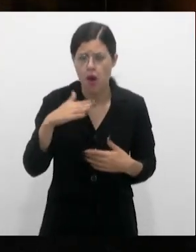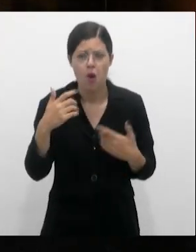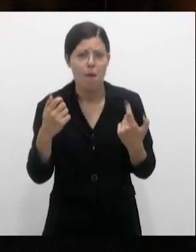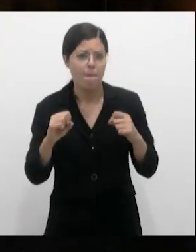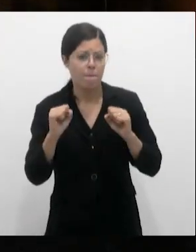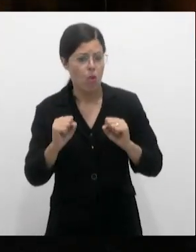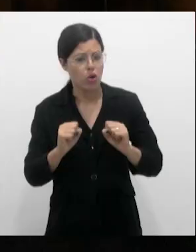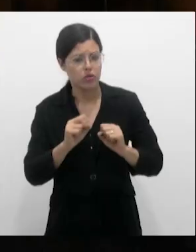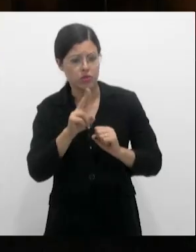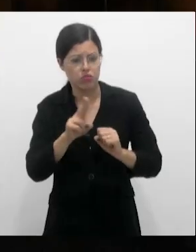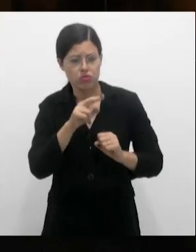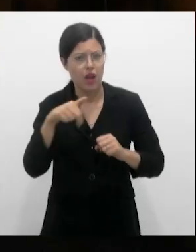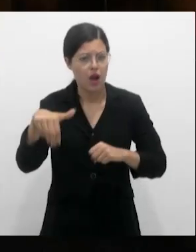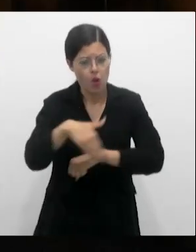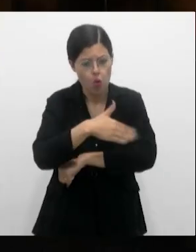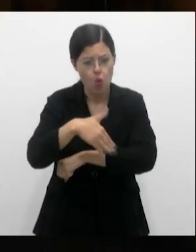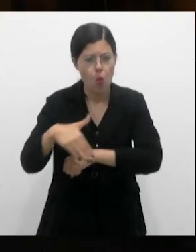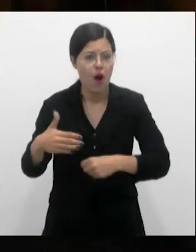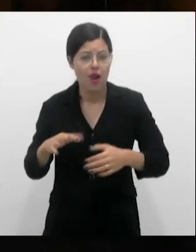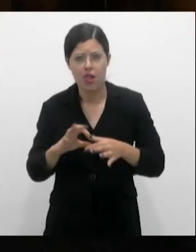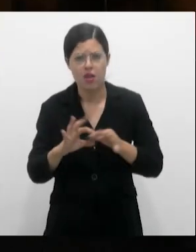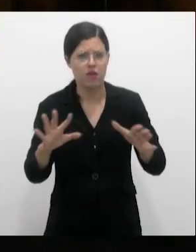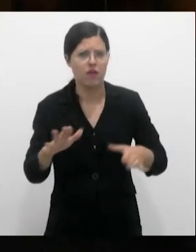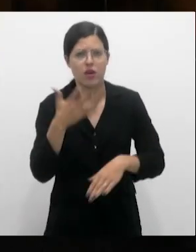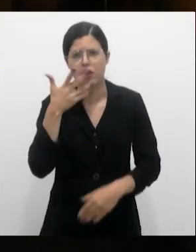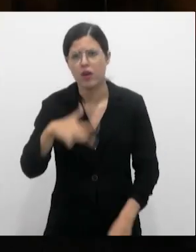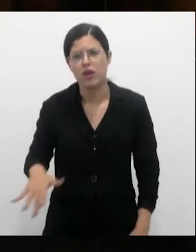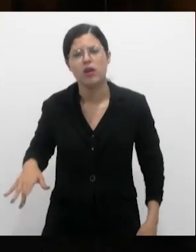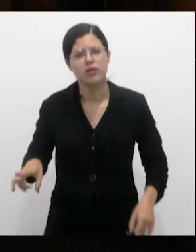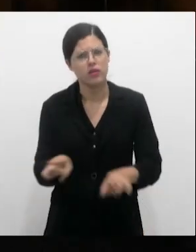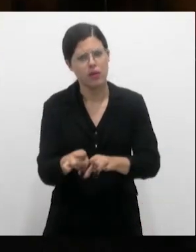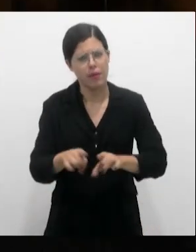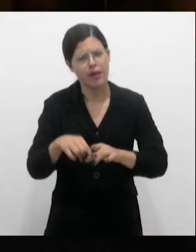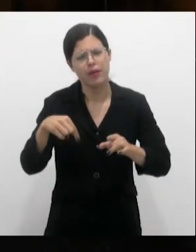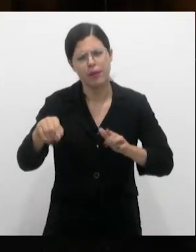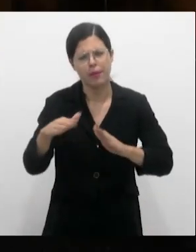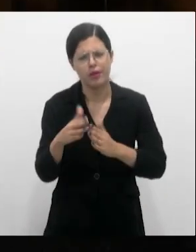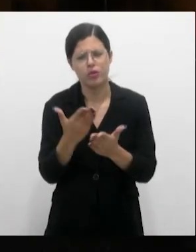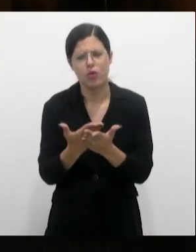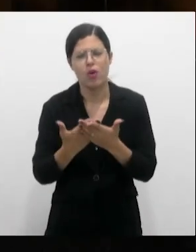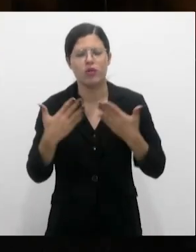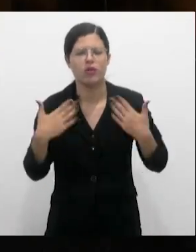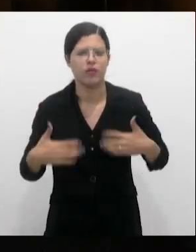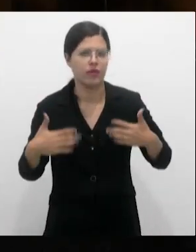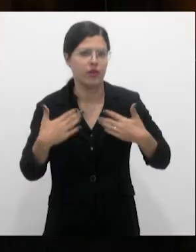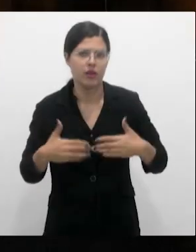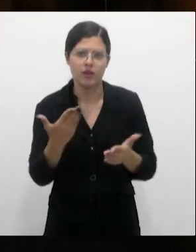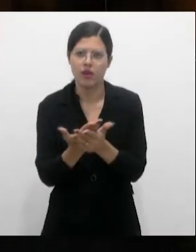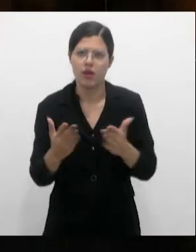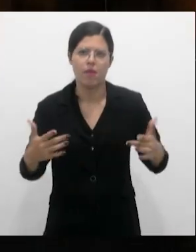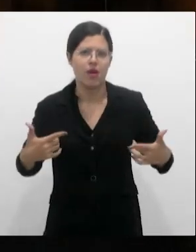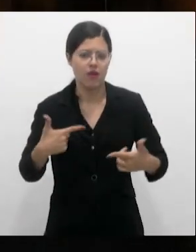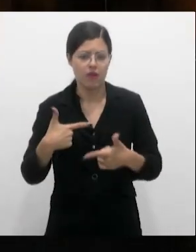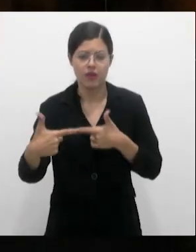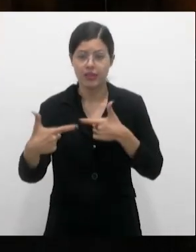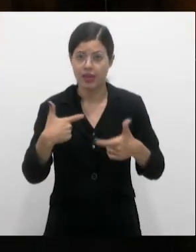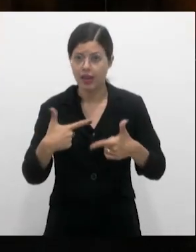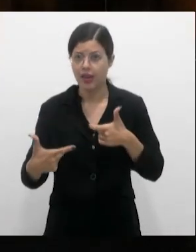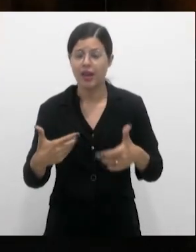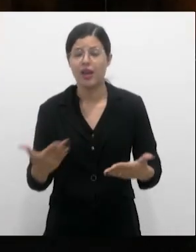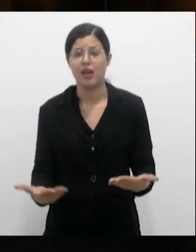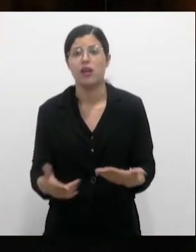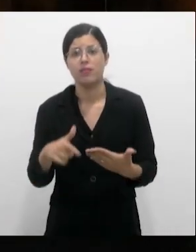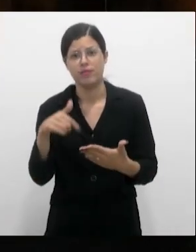queremos. Que a criança possa ir para o colégio com tranquilidade e acabar com essa guerra. É isso que esse deputado